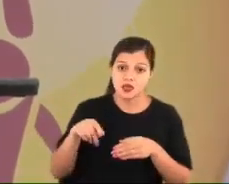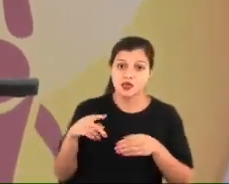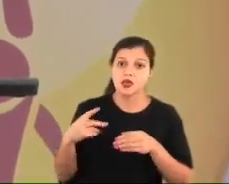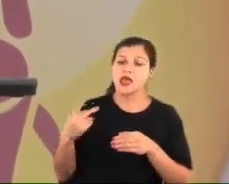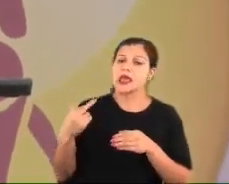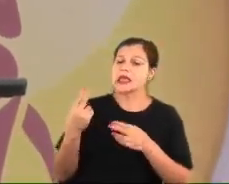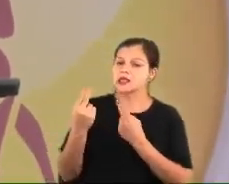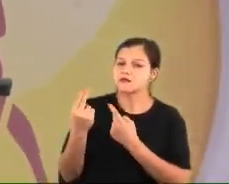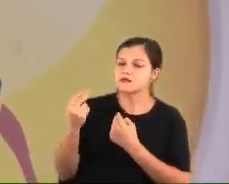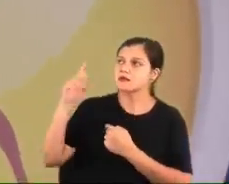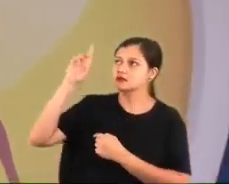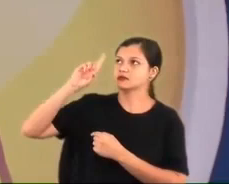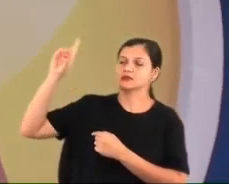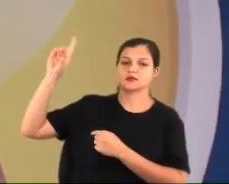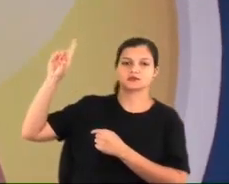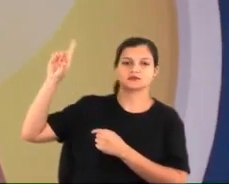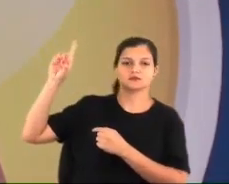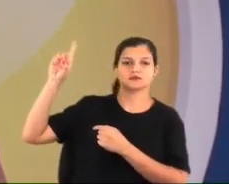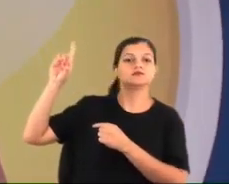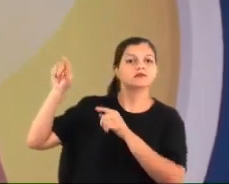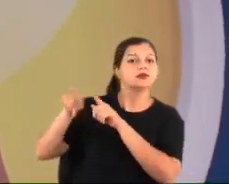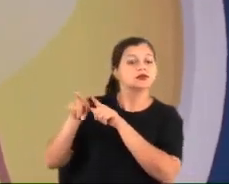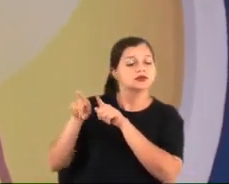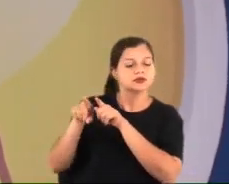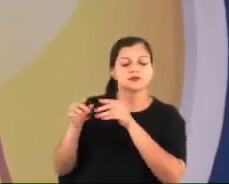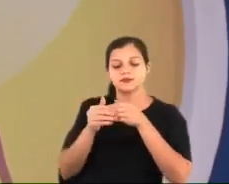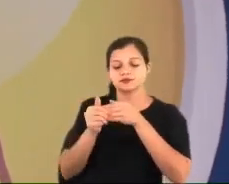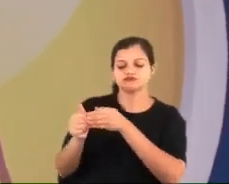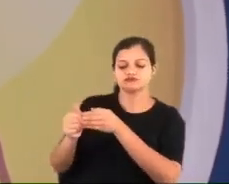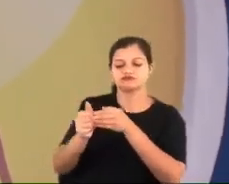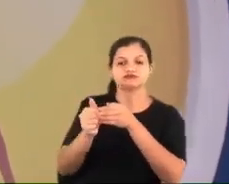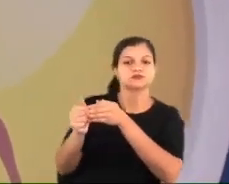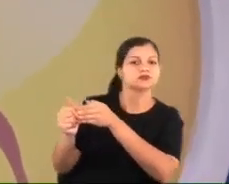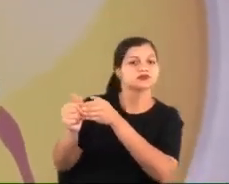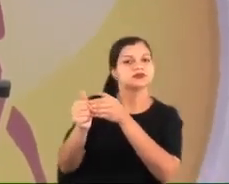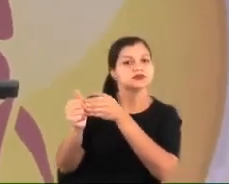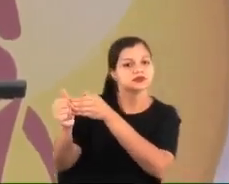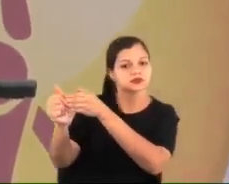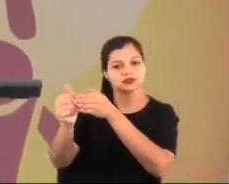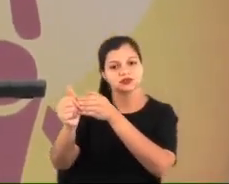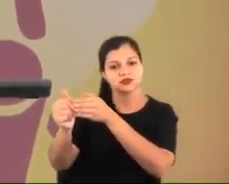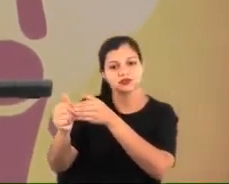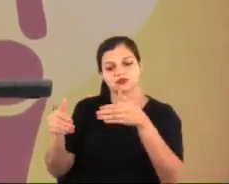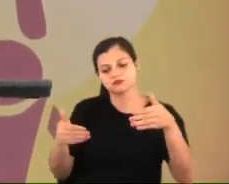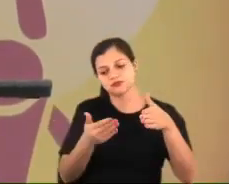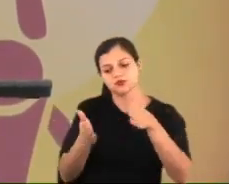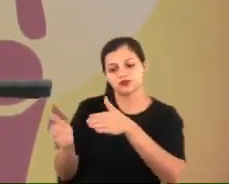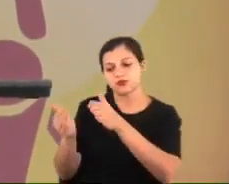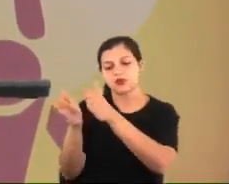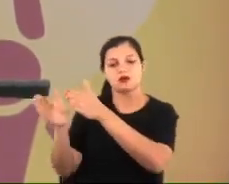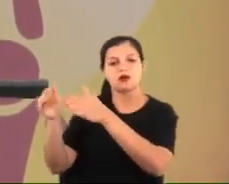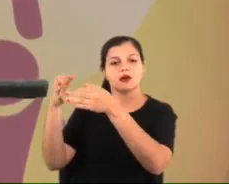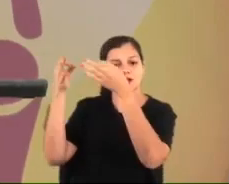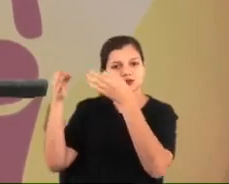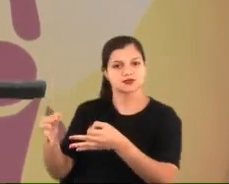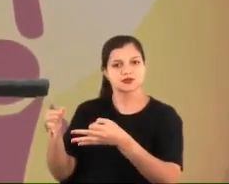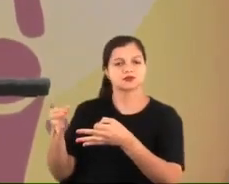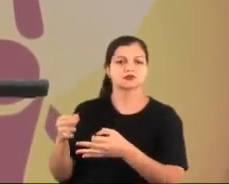Deus também é como uma bússola para a gente. Ele nos guia no caminho certo.